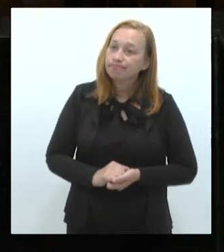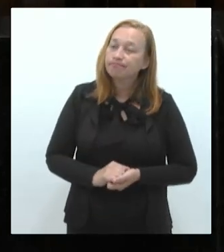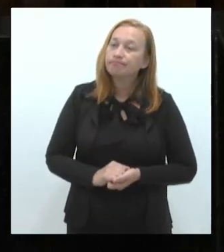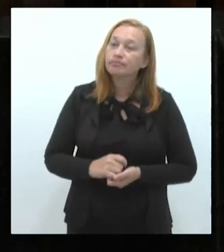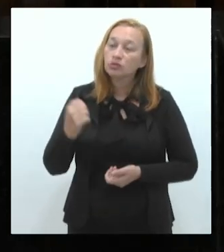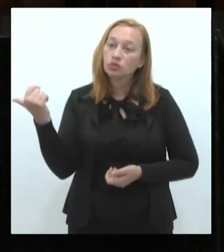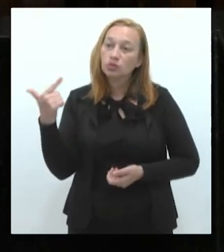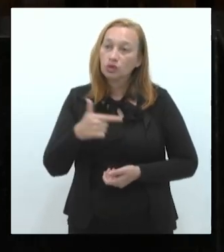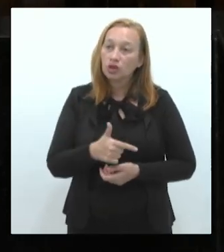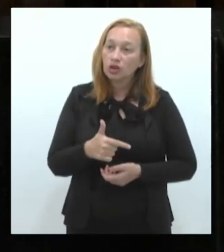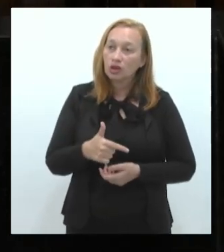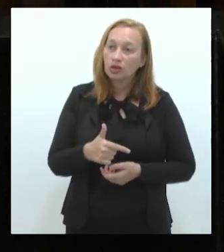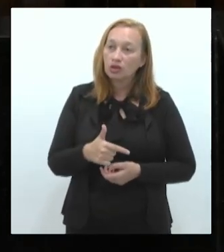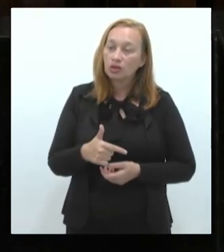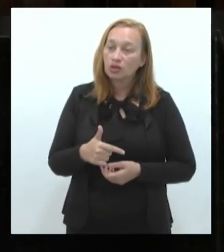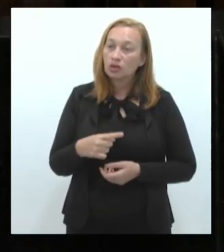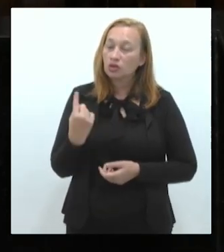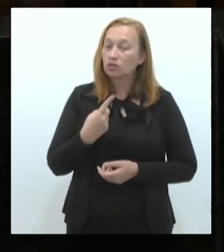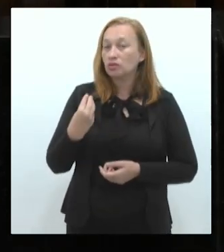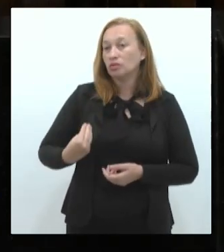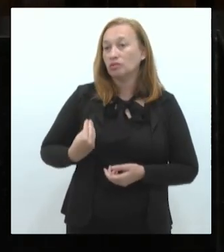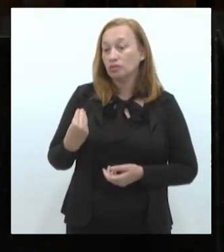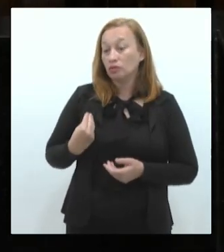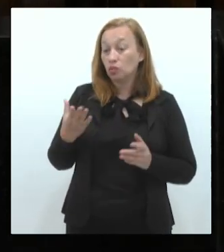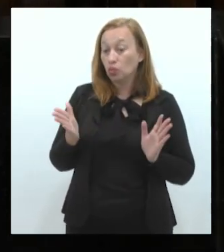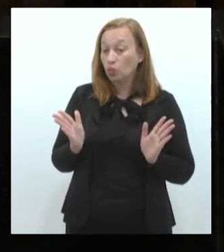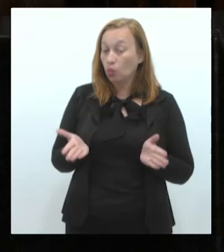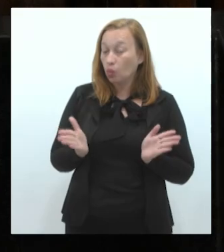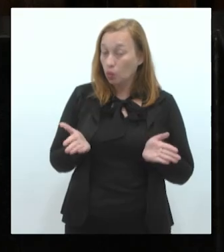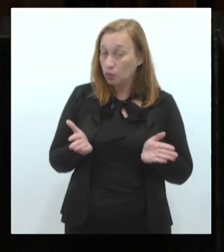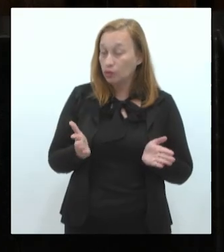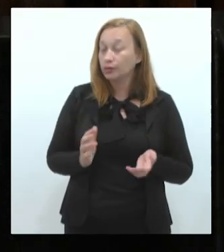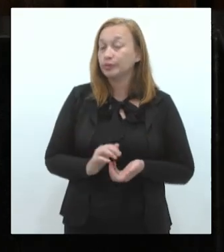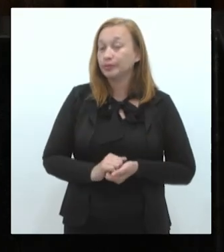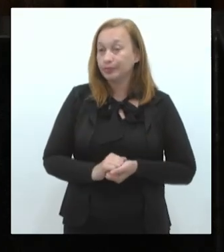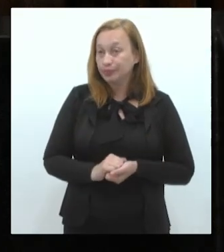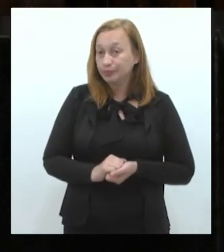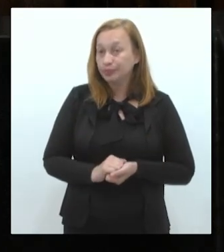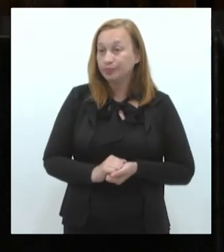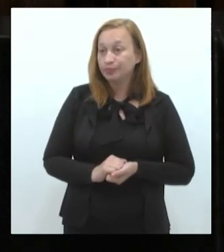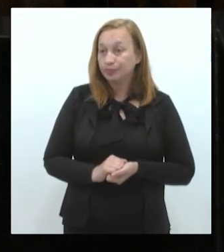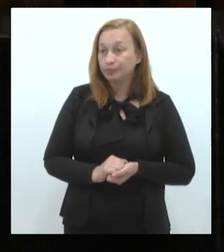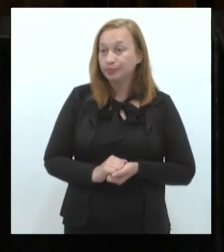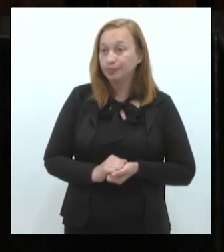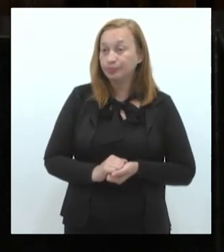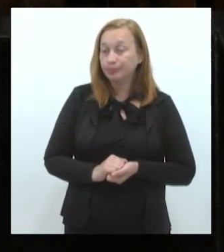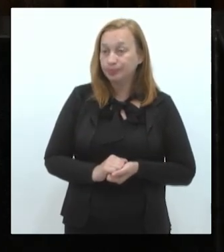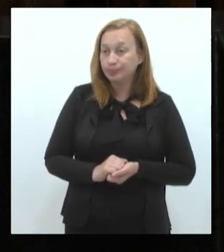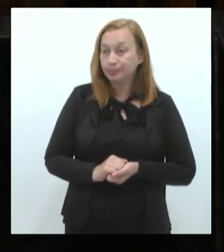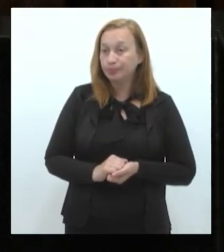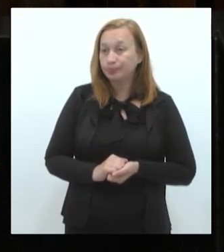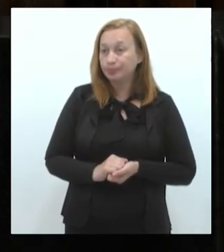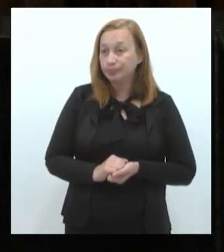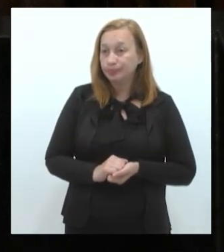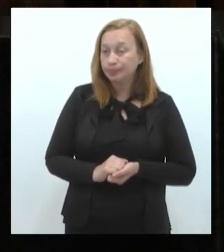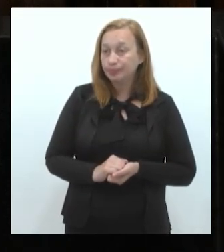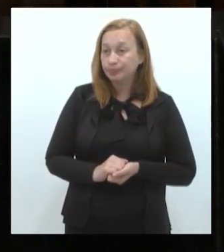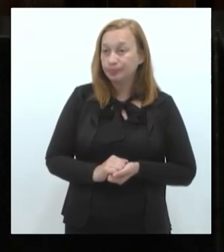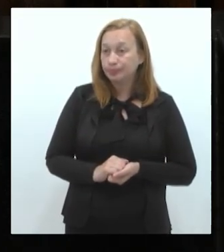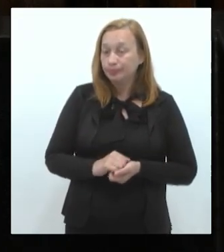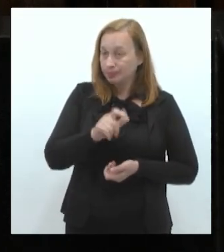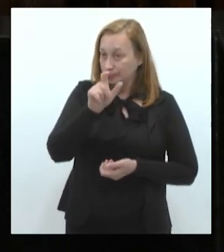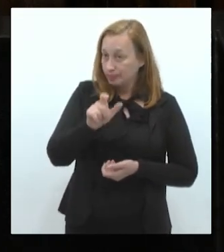maior do que a que nós estamos vendo e vivendo nos dias de hoje. Esse pessoal